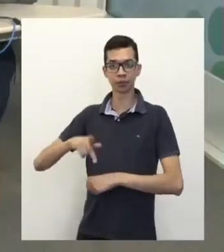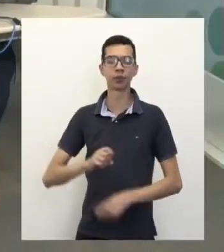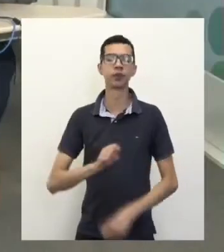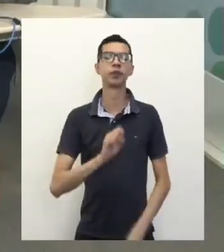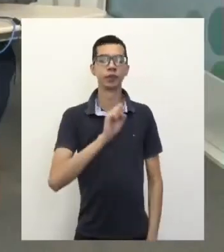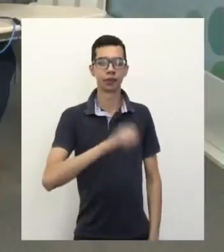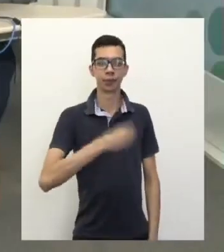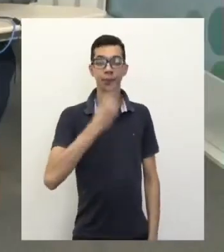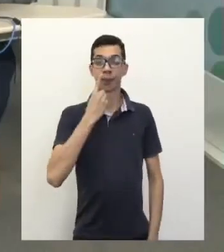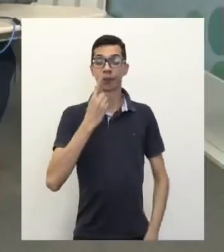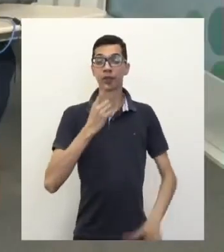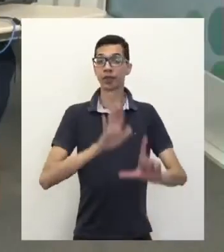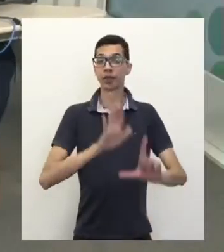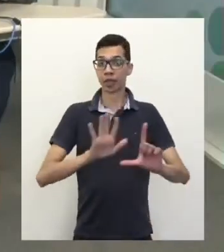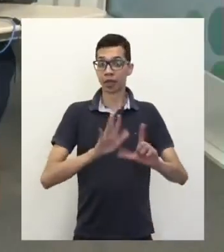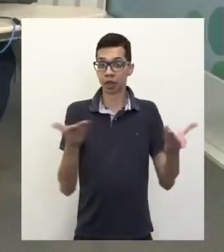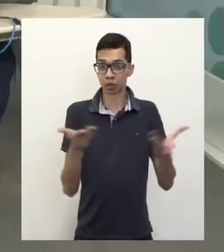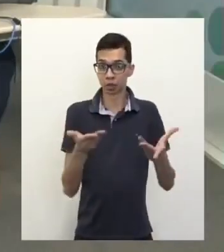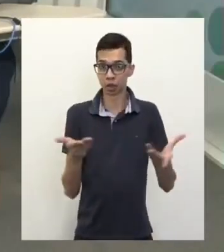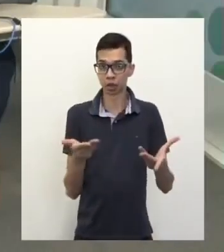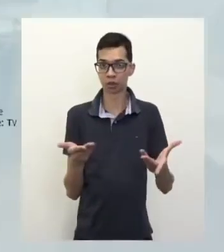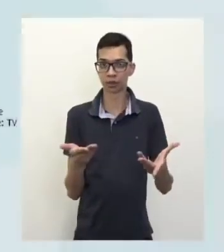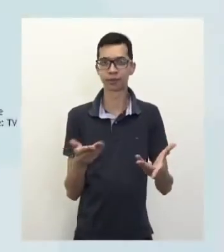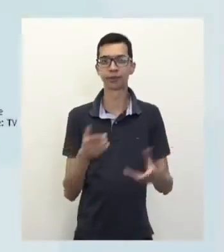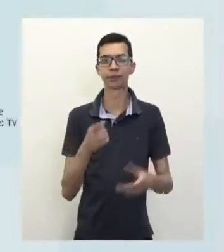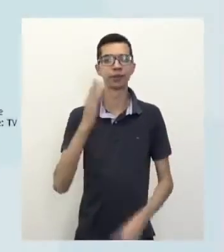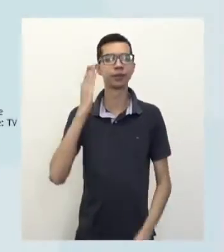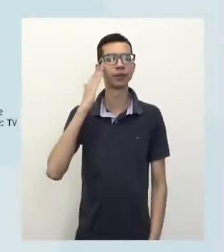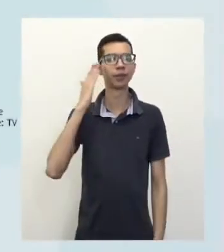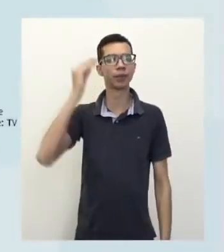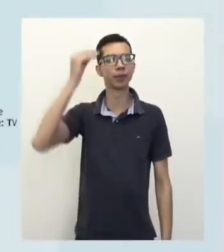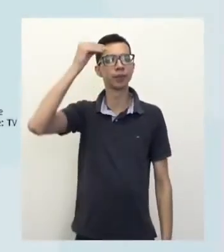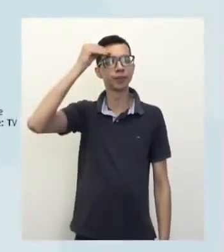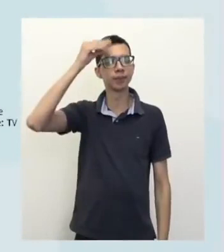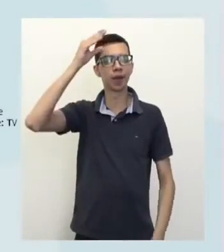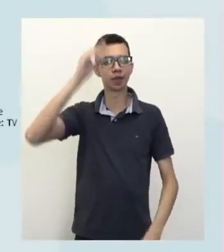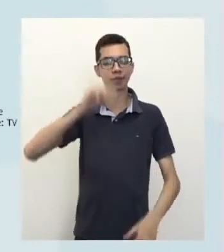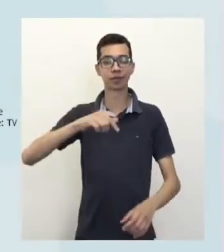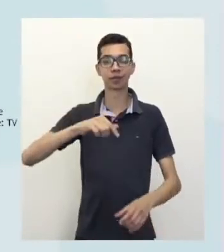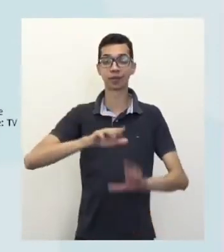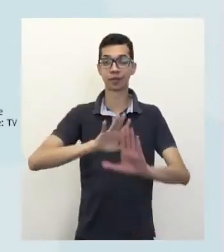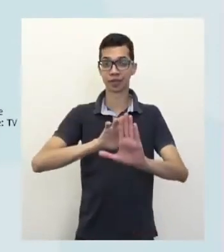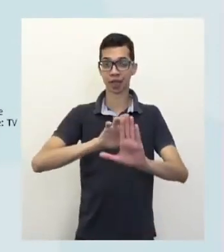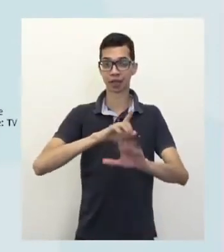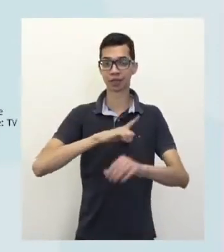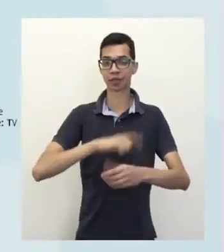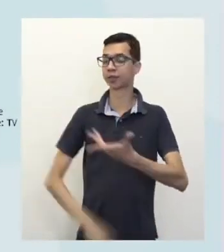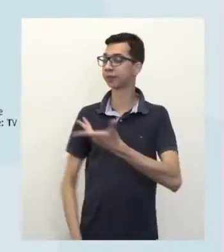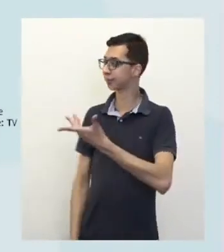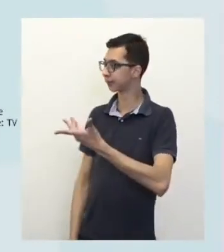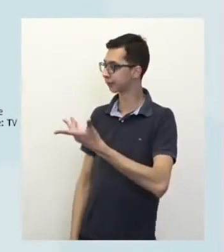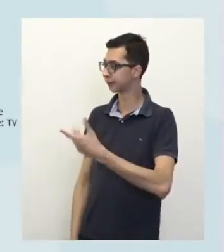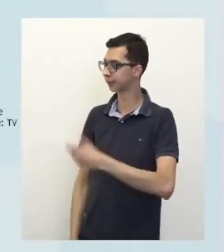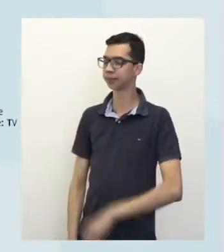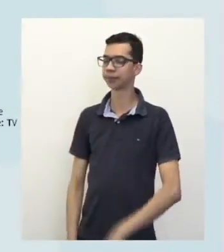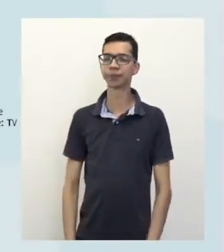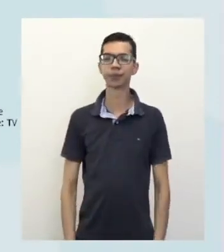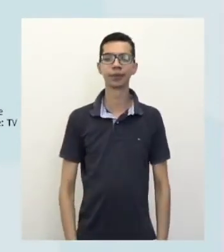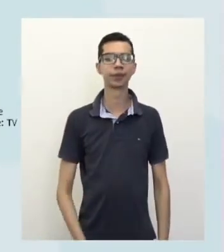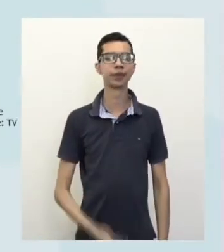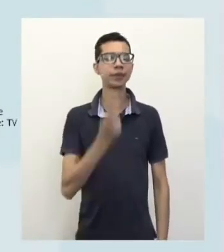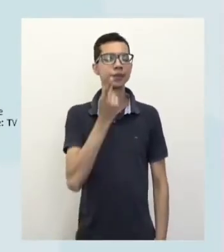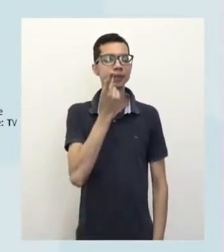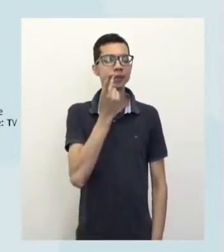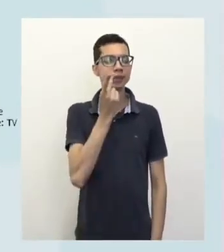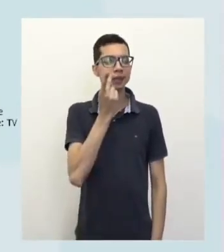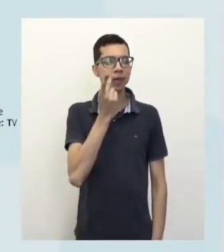vocês na tela, vocês vão acompanhar um Saiba Mais, né? Então, tá aparecendo aí, né? Ceará é o maior produtor de castanha de caju